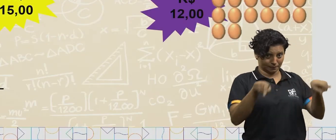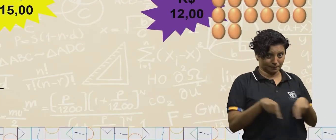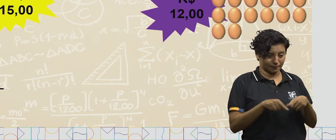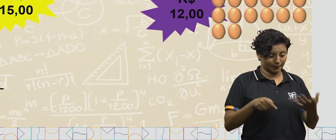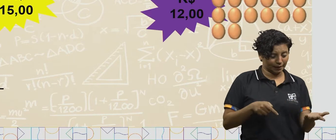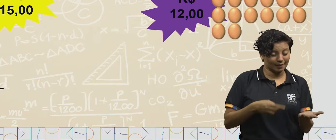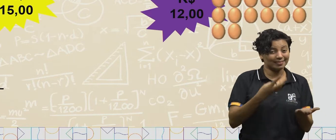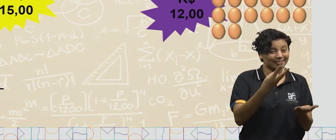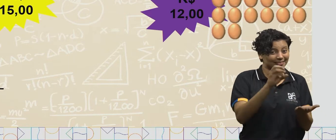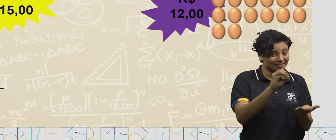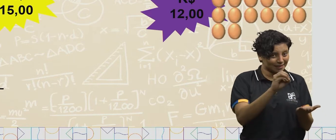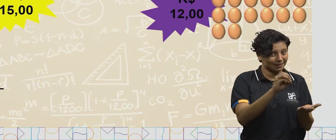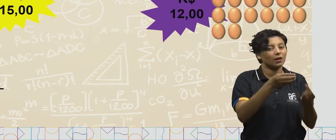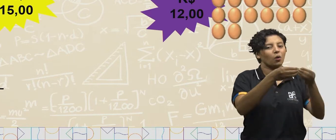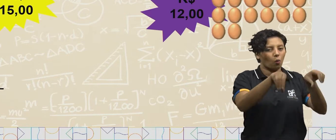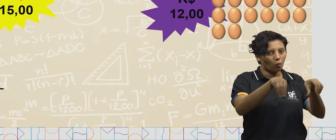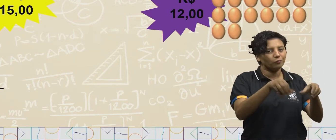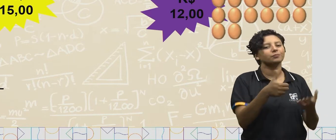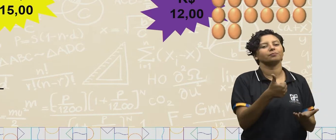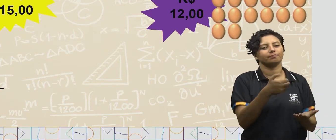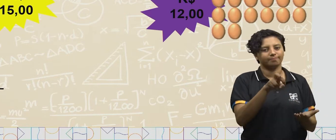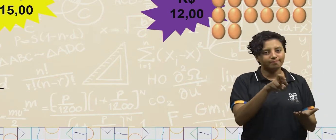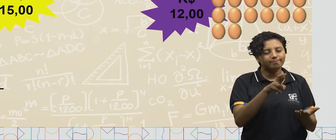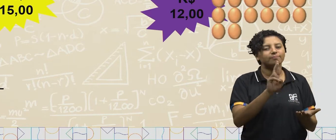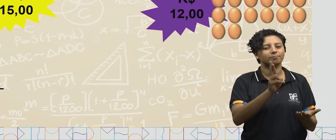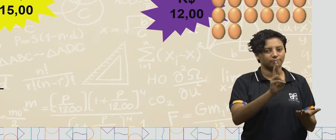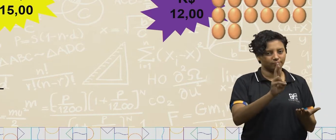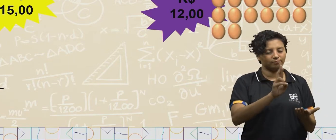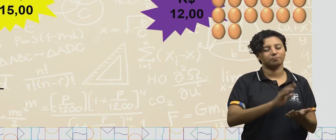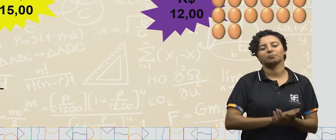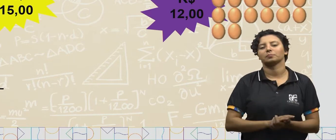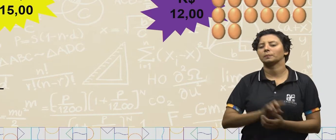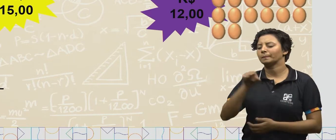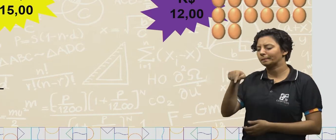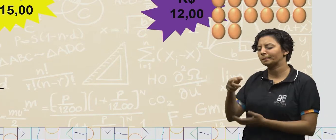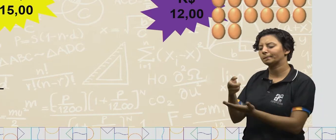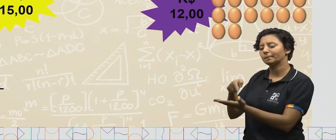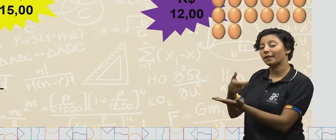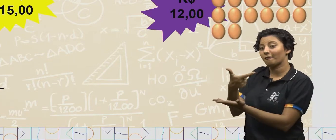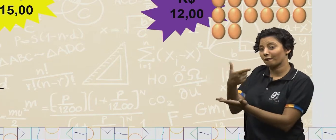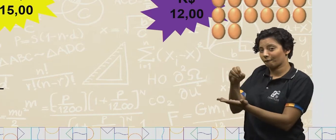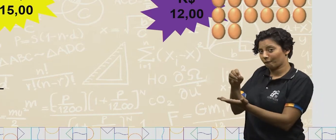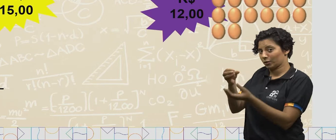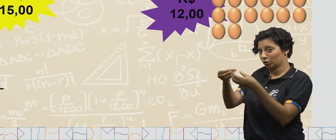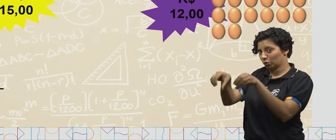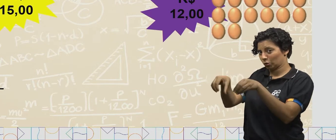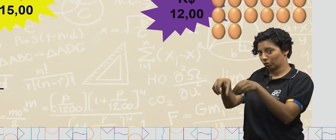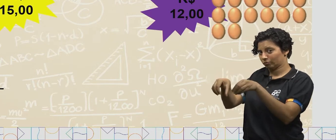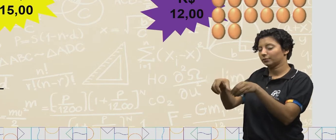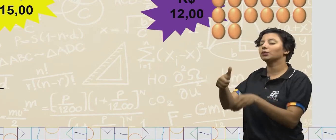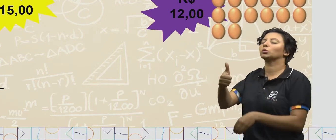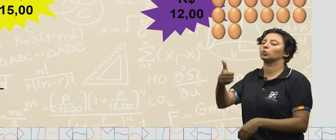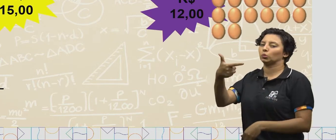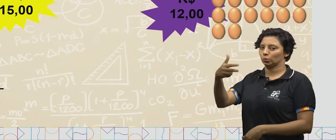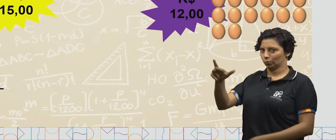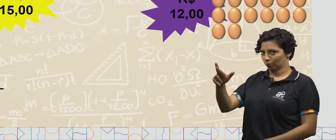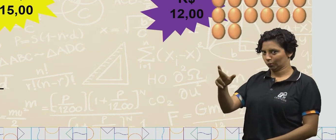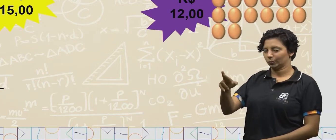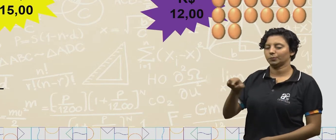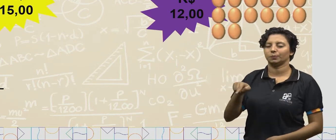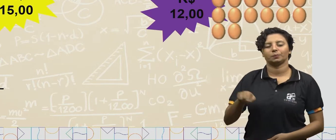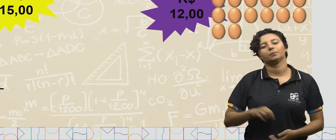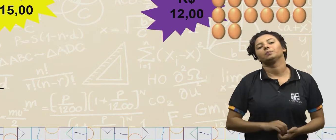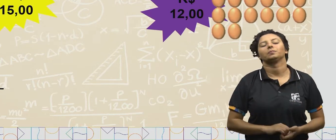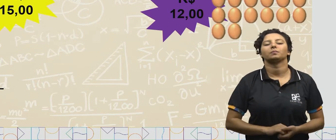vem 30 ovos e custa R$15. A segunda vem 20 ovos e custa